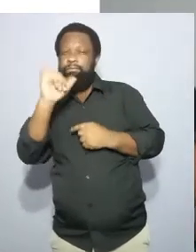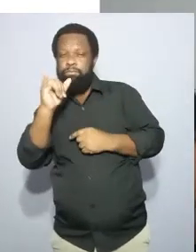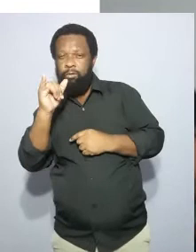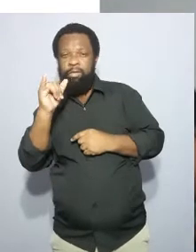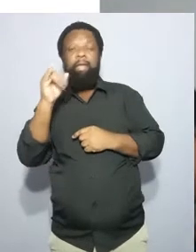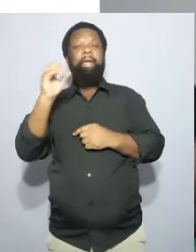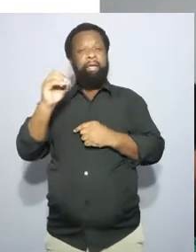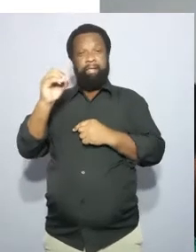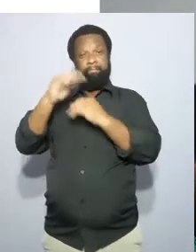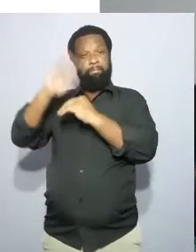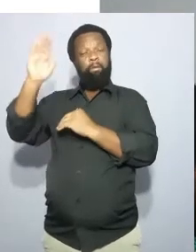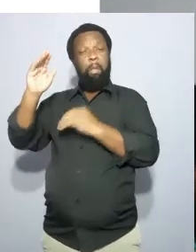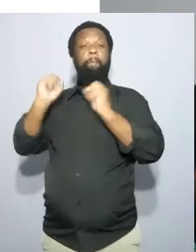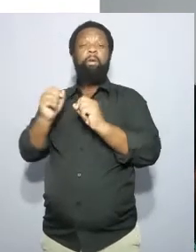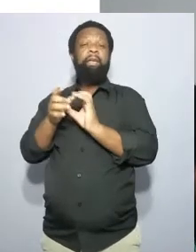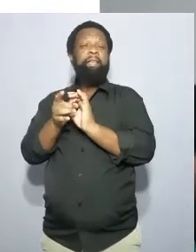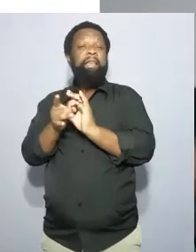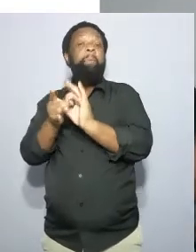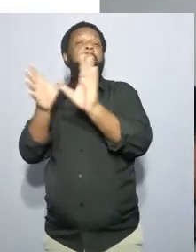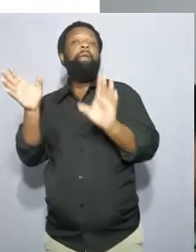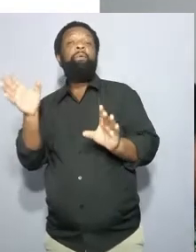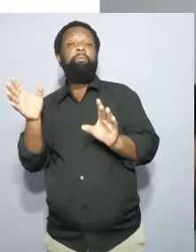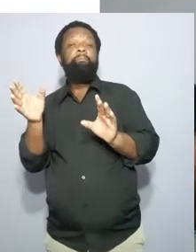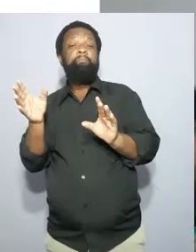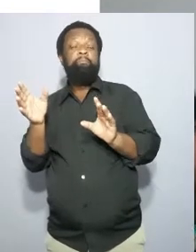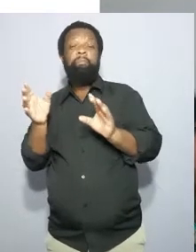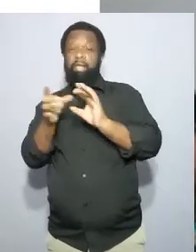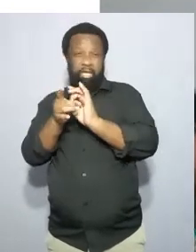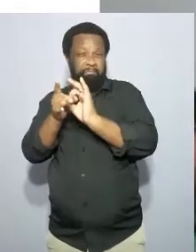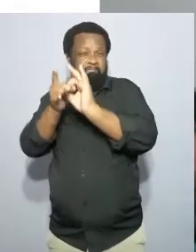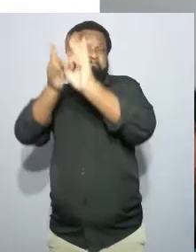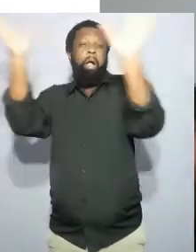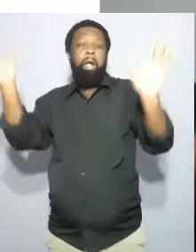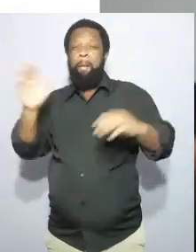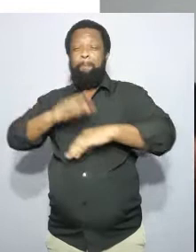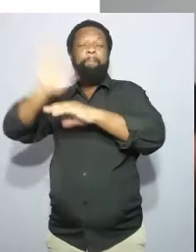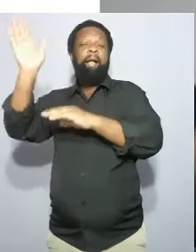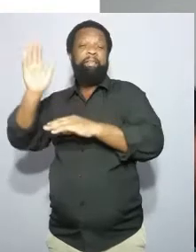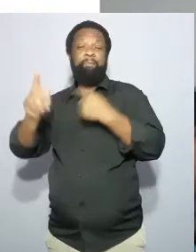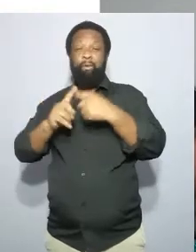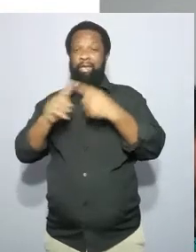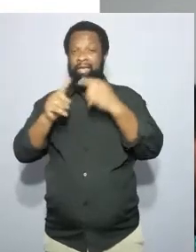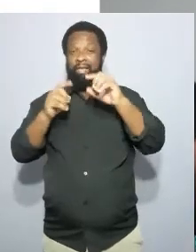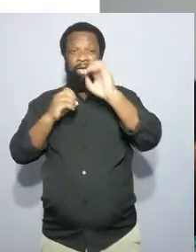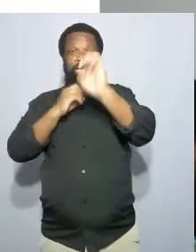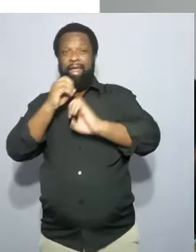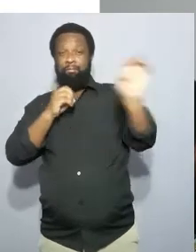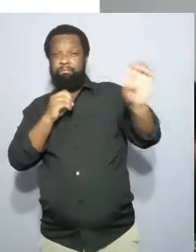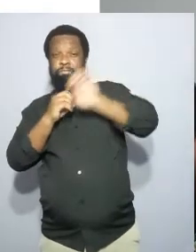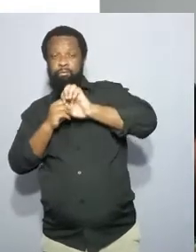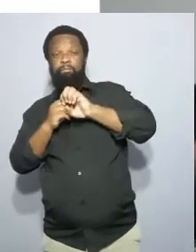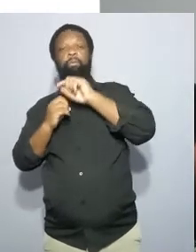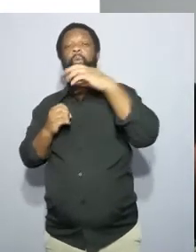elevada, ele acaba liberando mais energia quando ele recebe um elétron. Então, o flúor